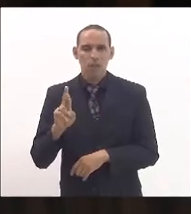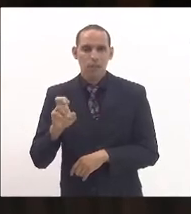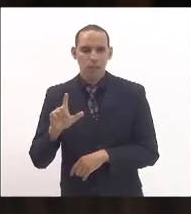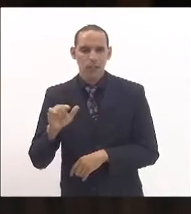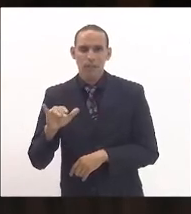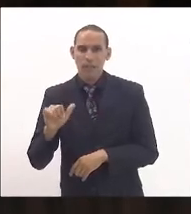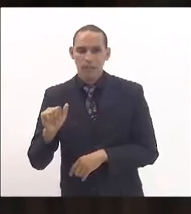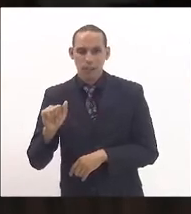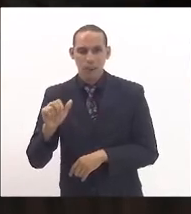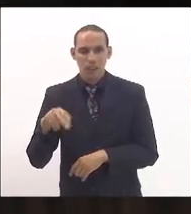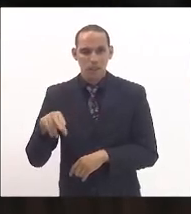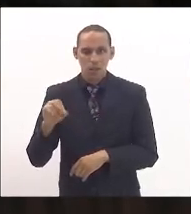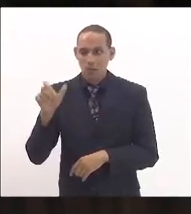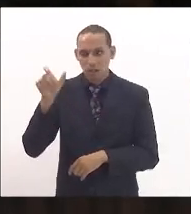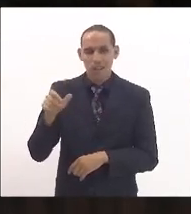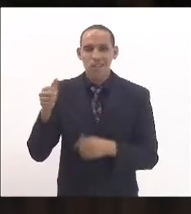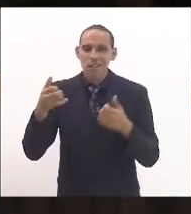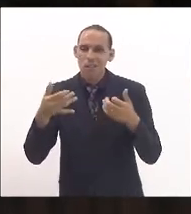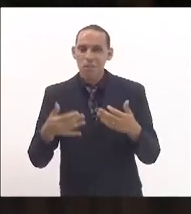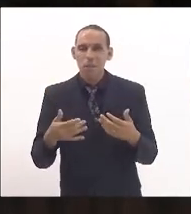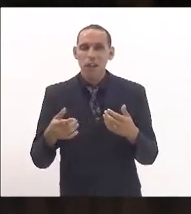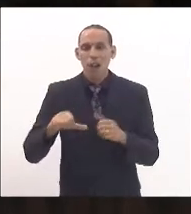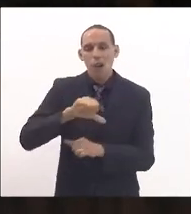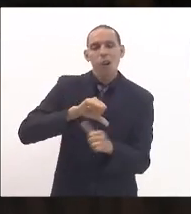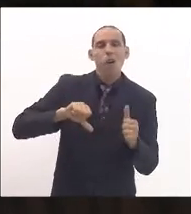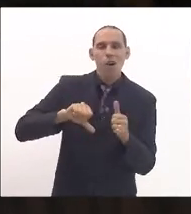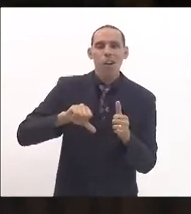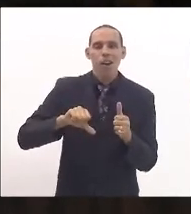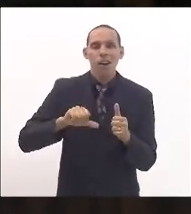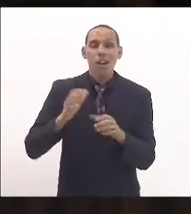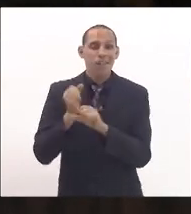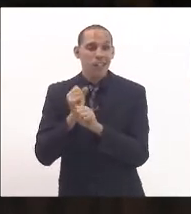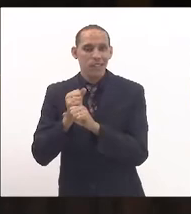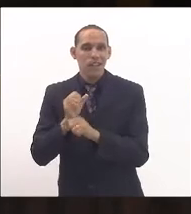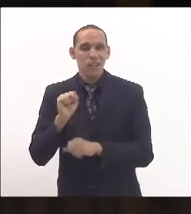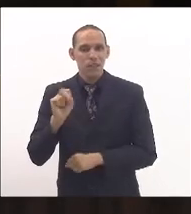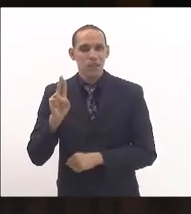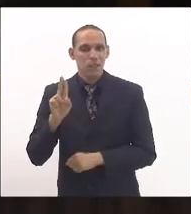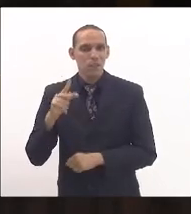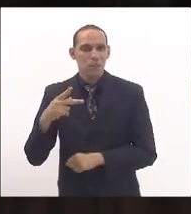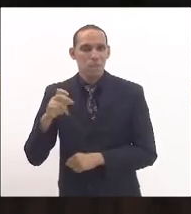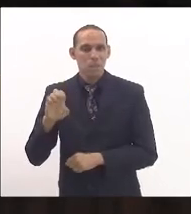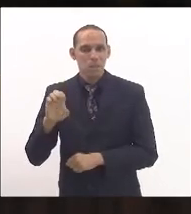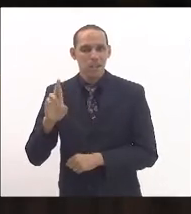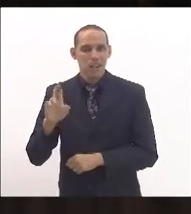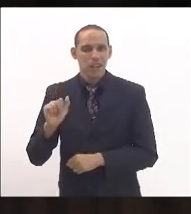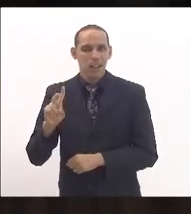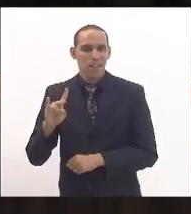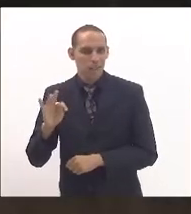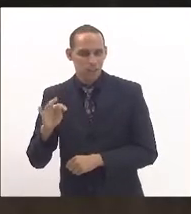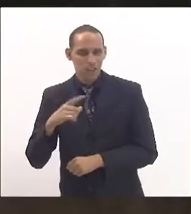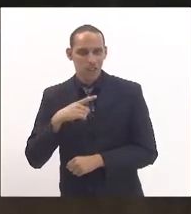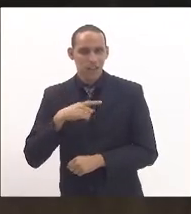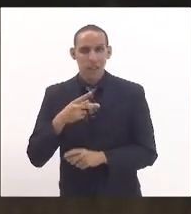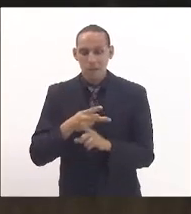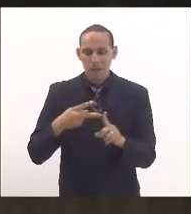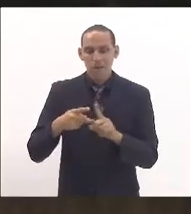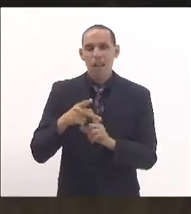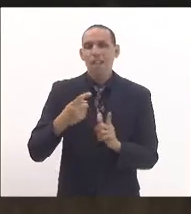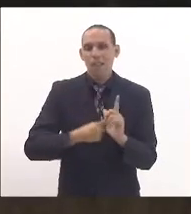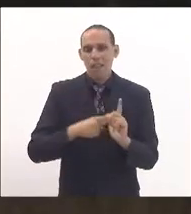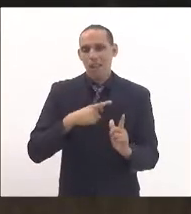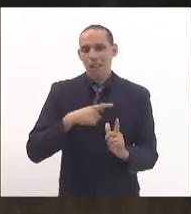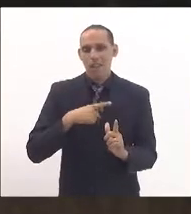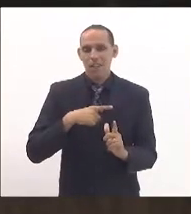que tem superávit, pelo menos estou sendo informado aqui. O previdenciário que tem um déficit. Senhor